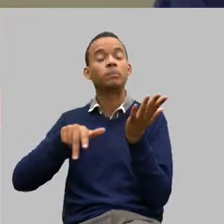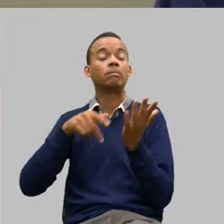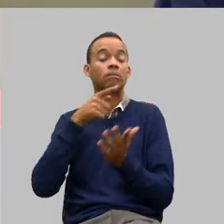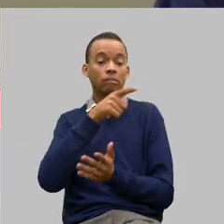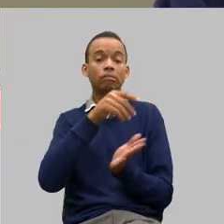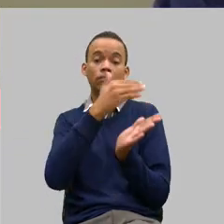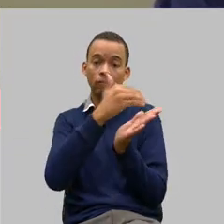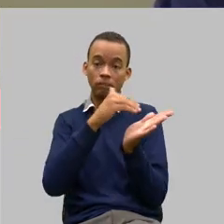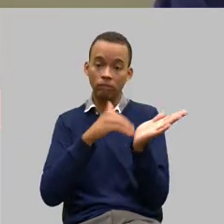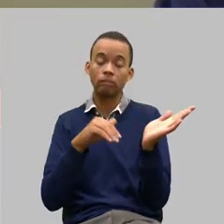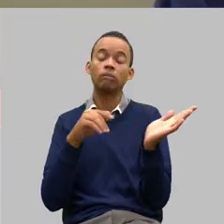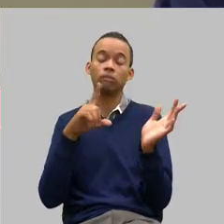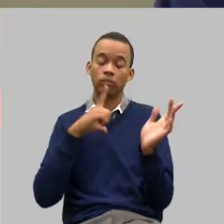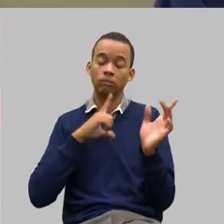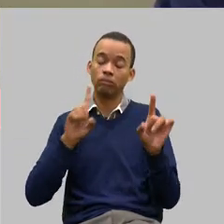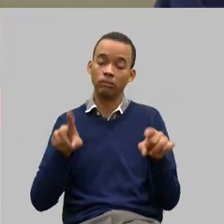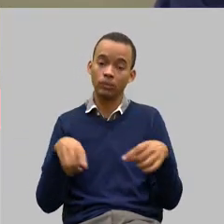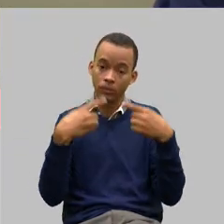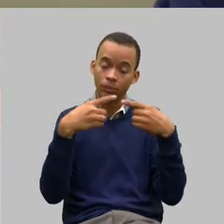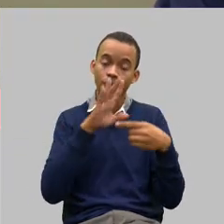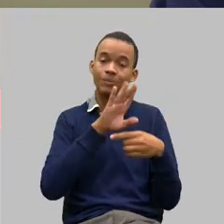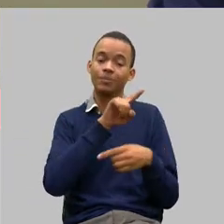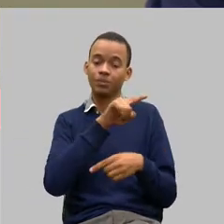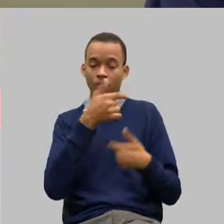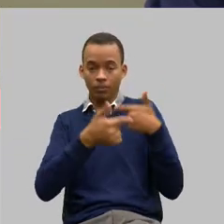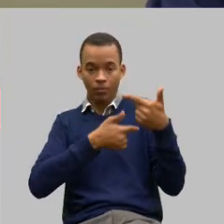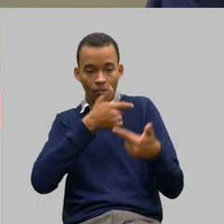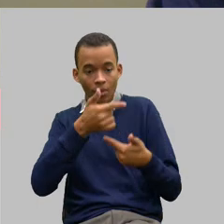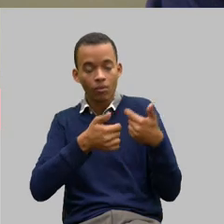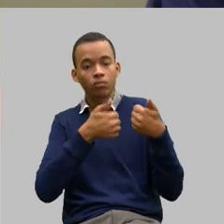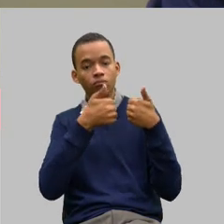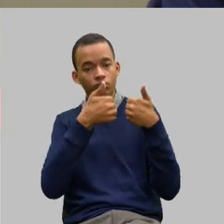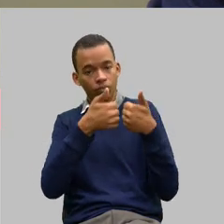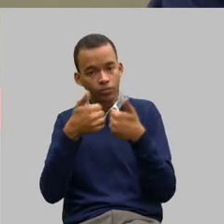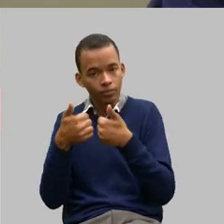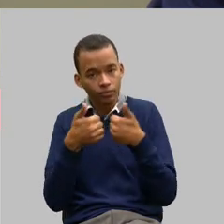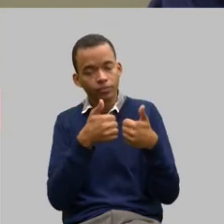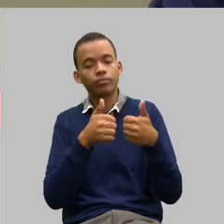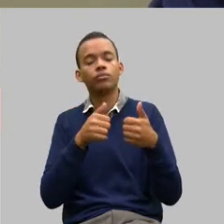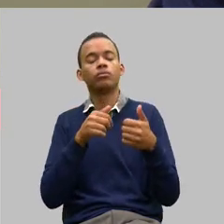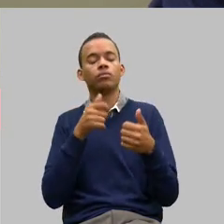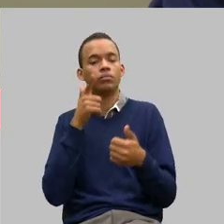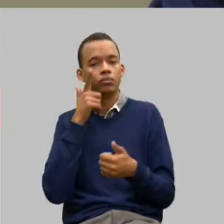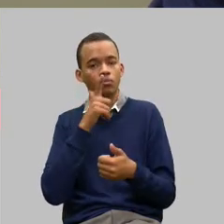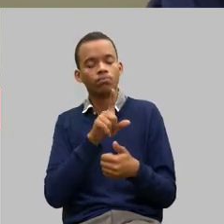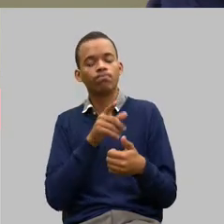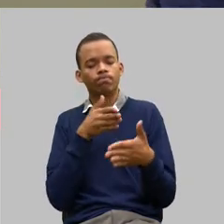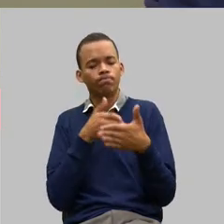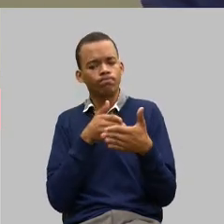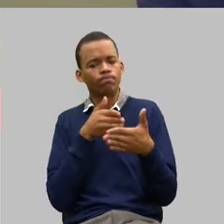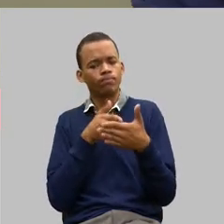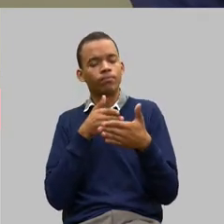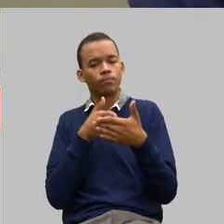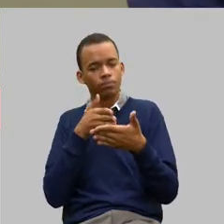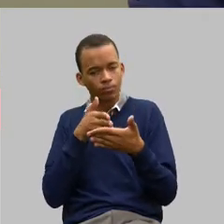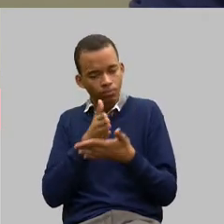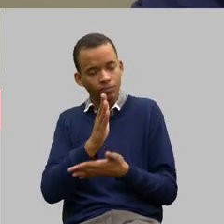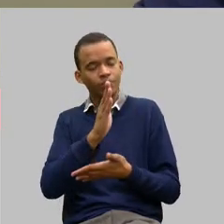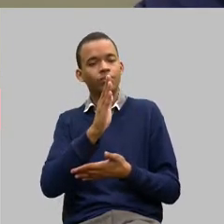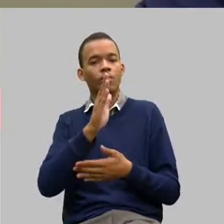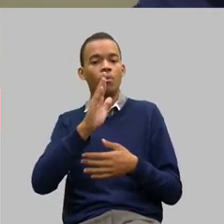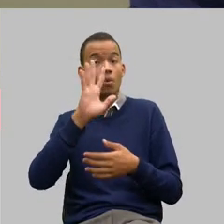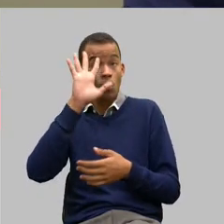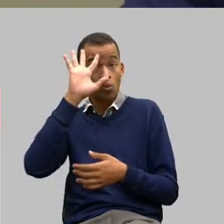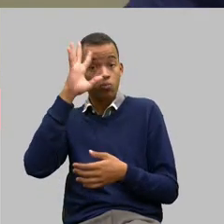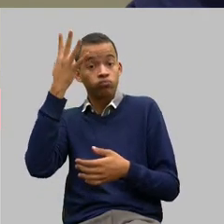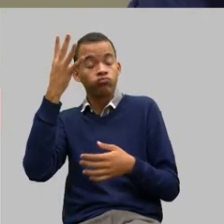ele tem tido um trabalho exemplar conseguindo eh enfrentar os desafios e buscando soluções inovadoras para